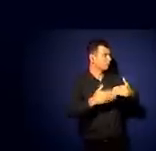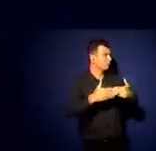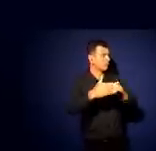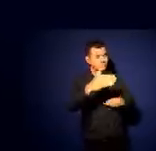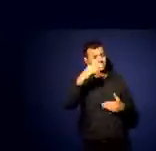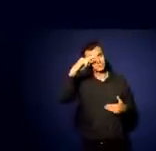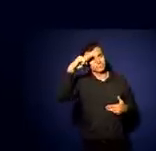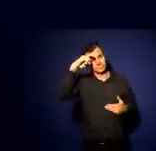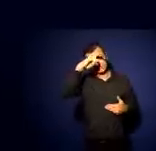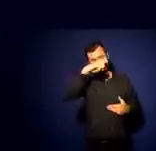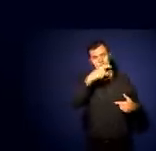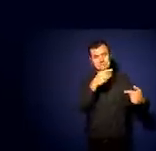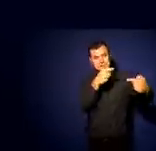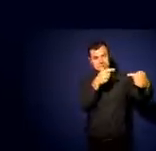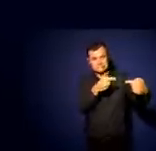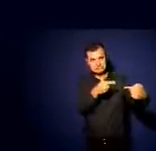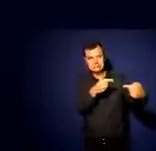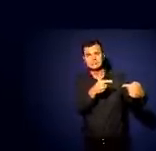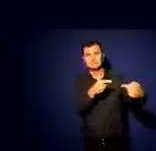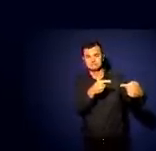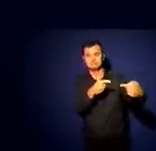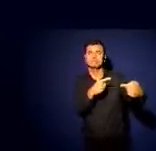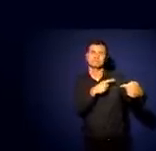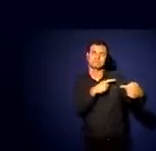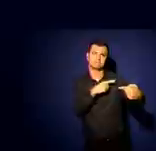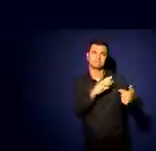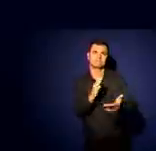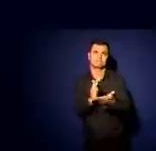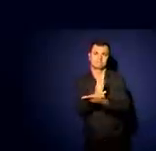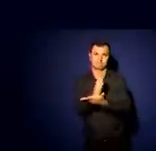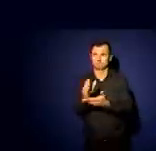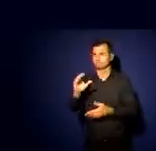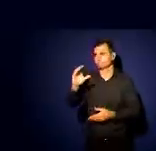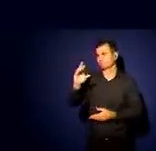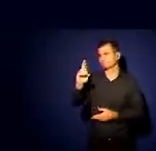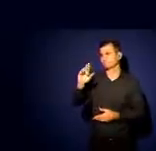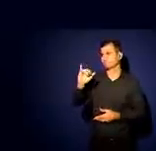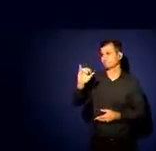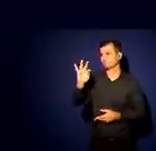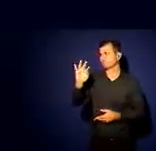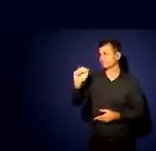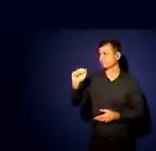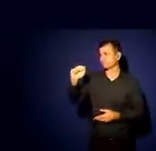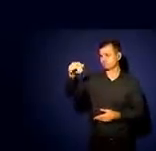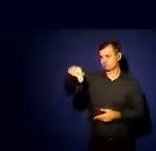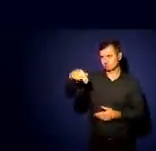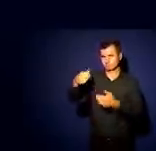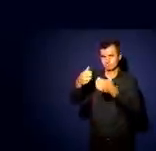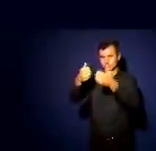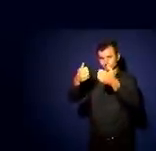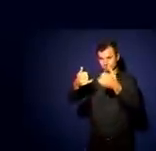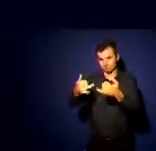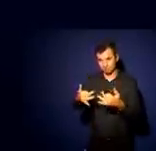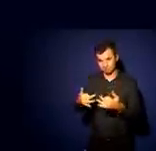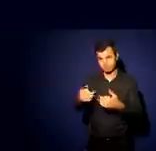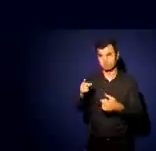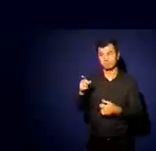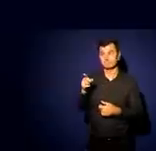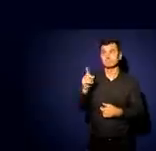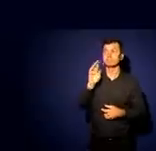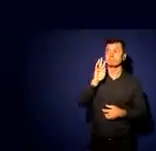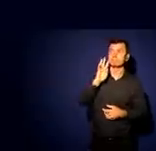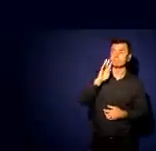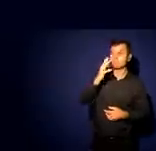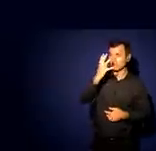a questão aí dos papéis defensivos realmente como Christian falou são mais atrativos no sentido de